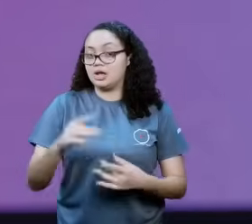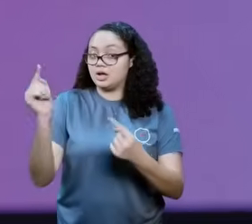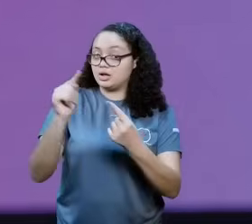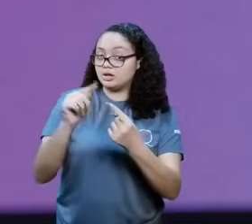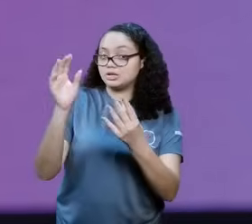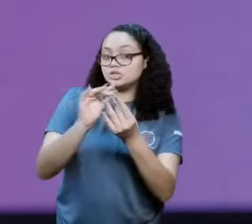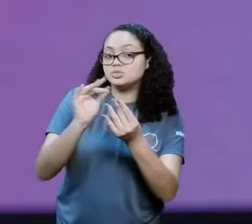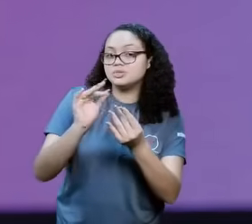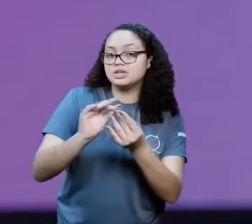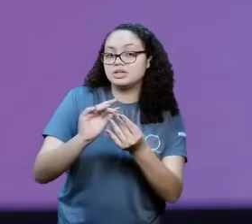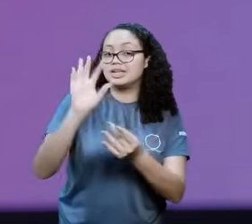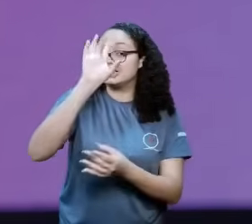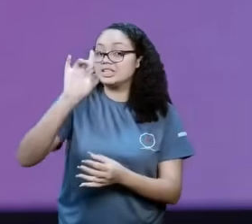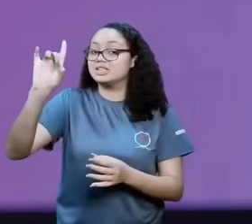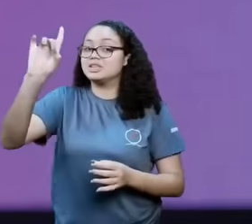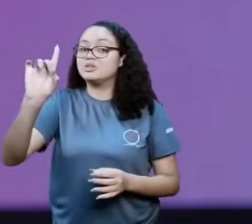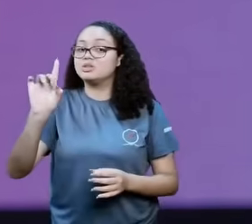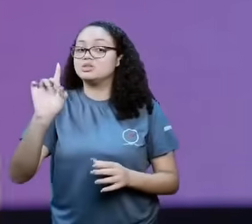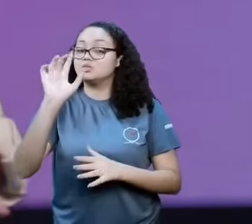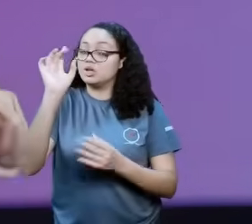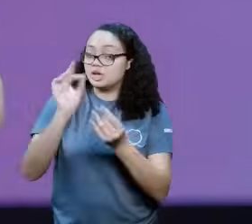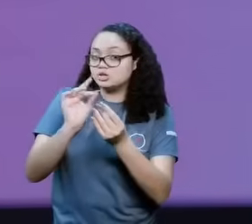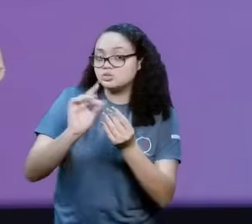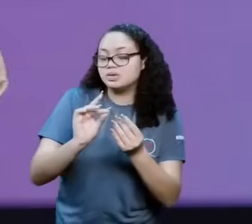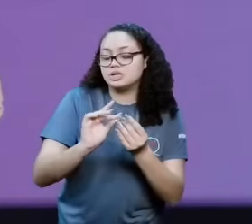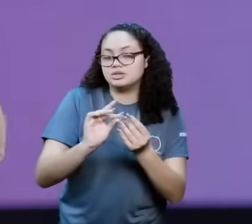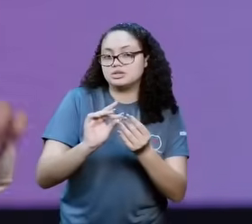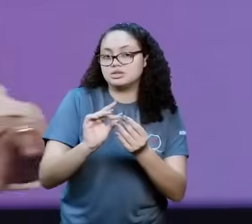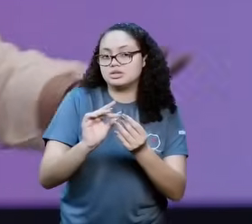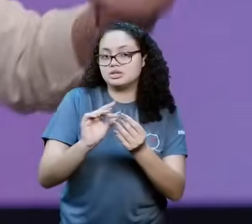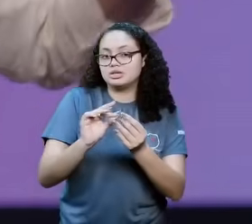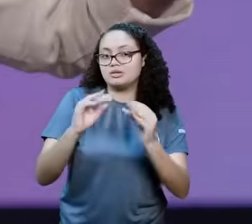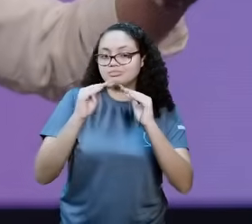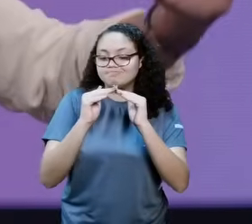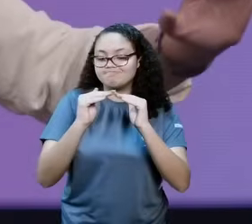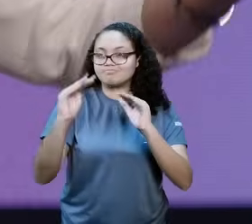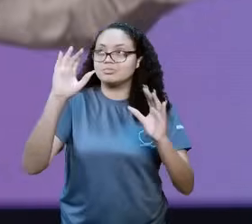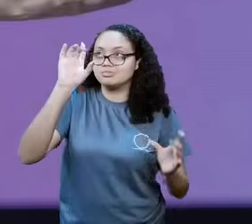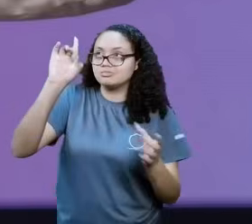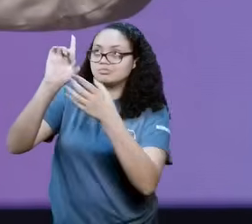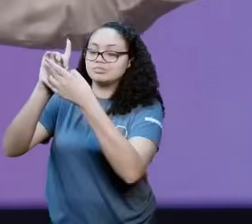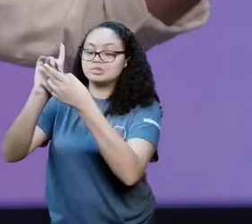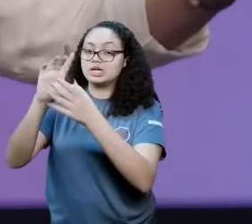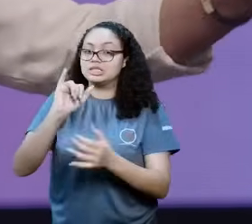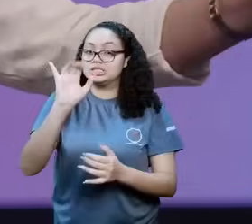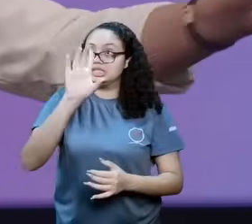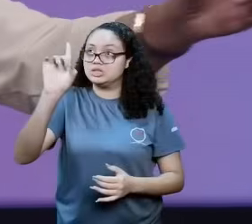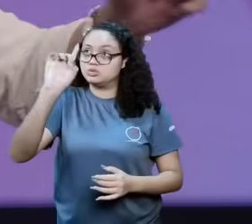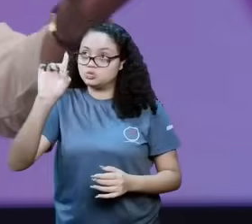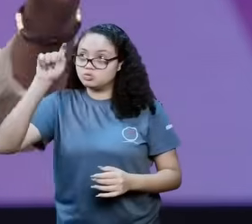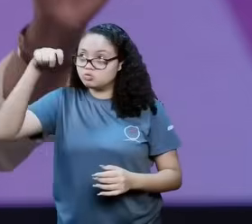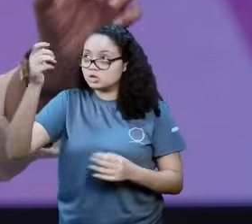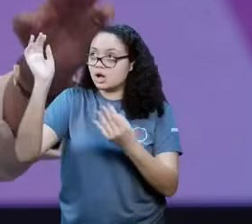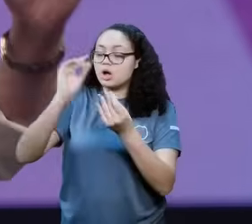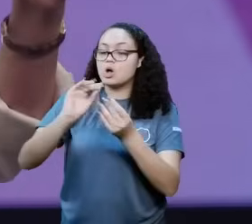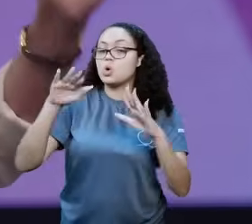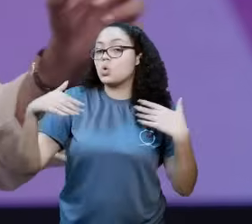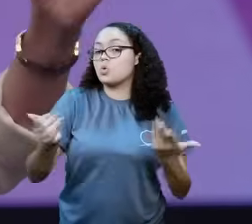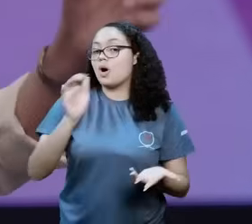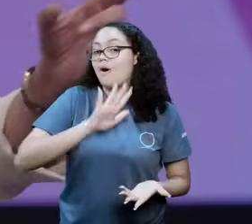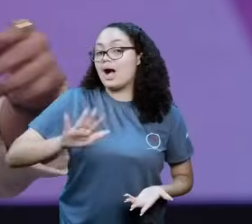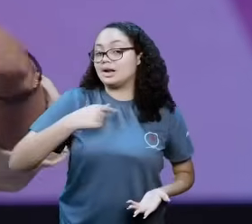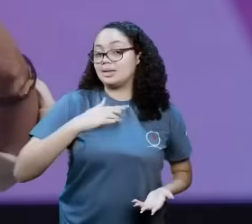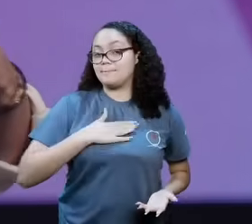é? Deus é? Então tudo tem que estar subordinado a Deus. E se Deus é espírito, qual é a área da minha vida que